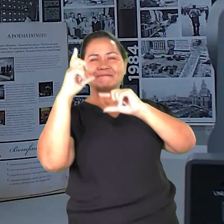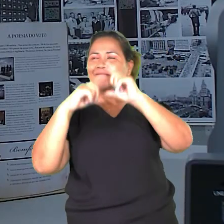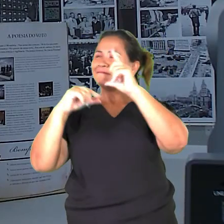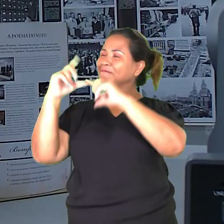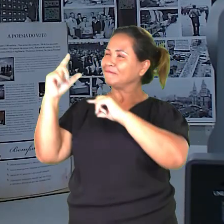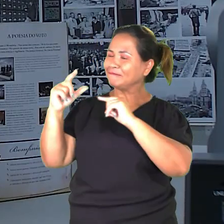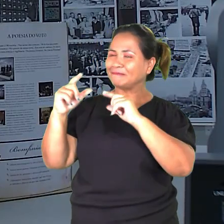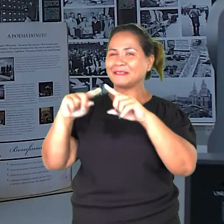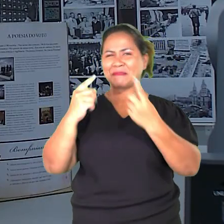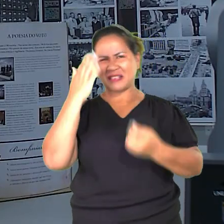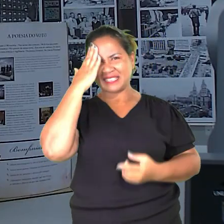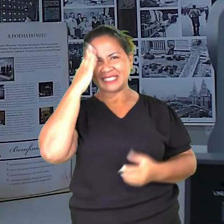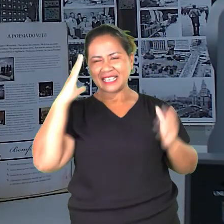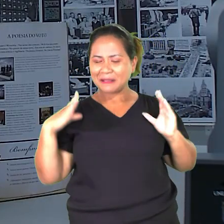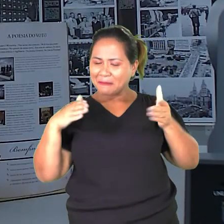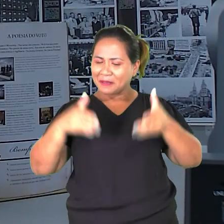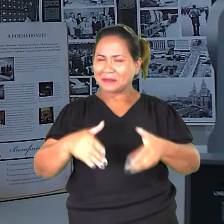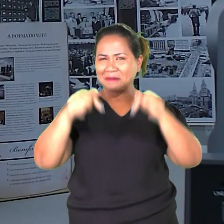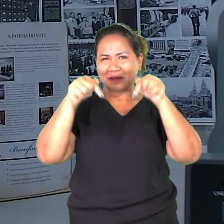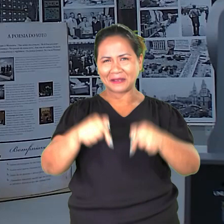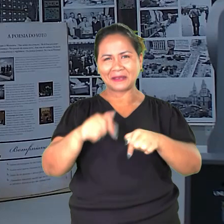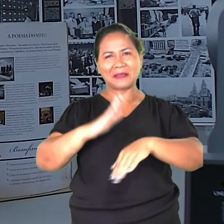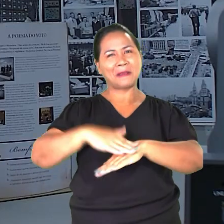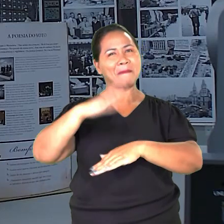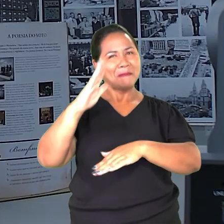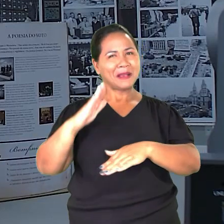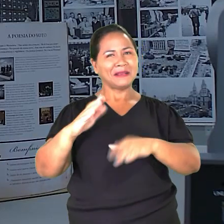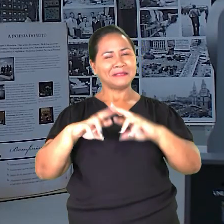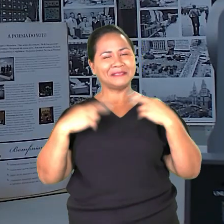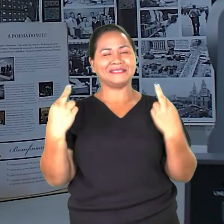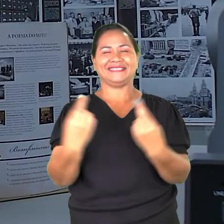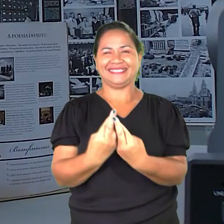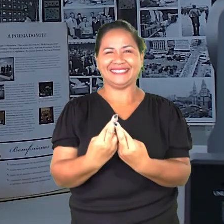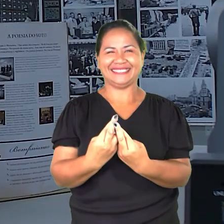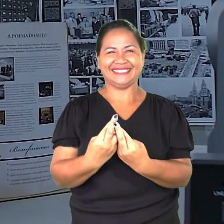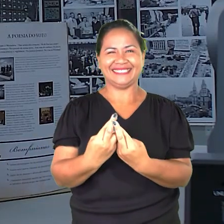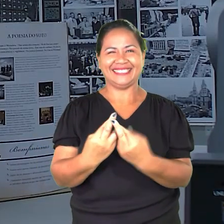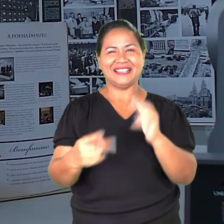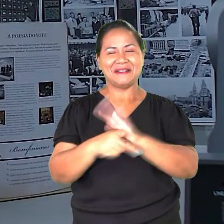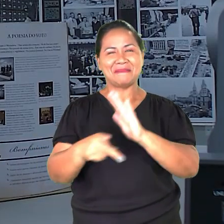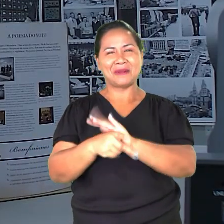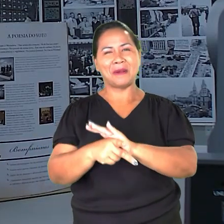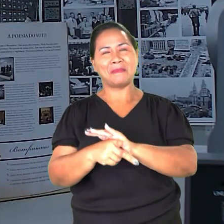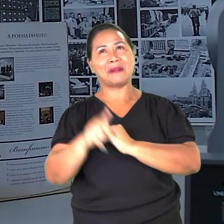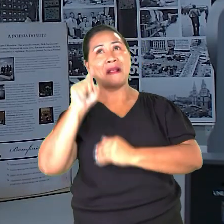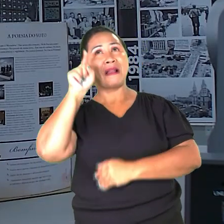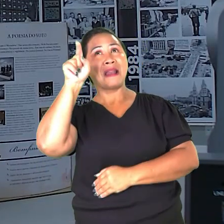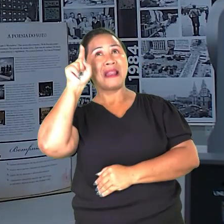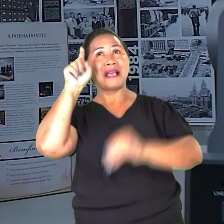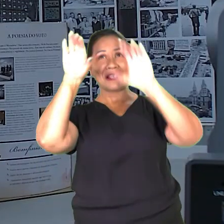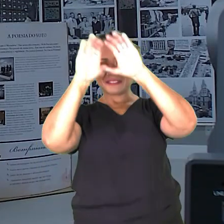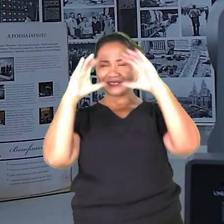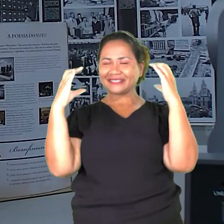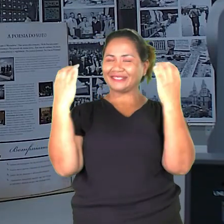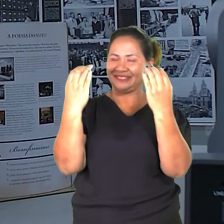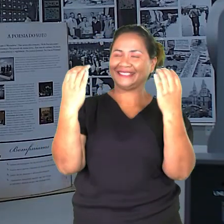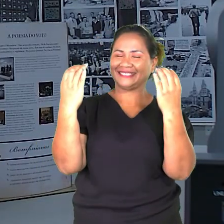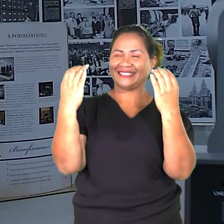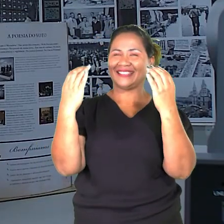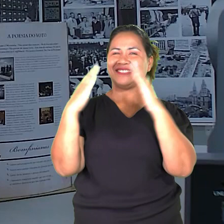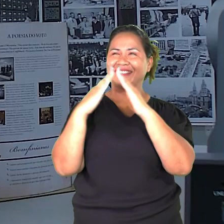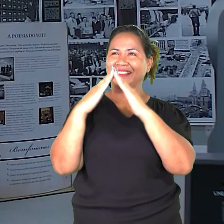distraído, participando de mais uma sessão da Academia Celestial de Letras, e, portanto, não